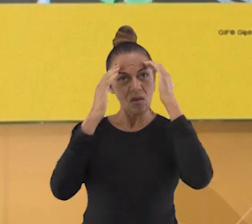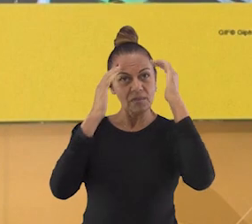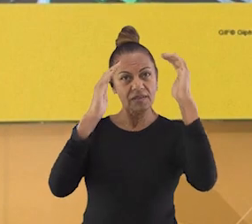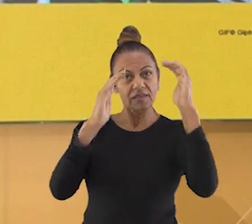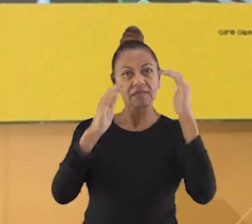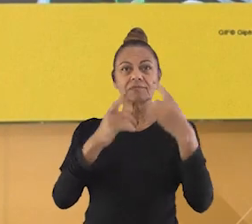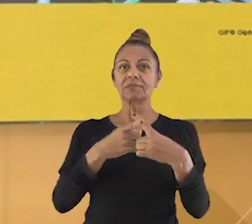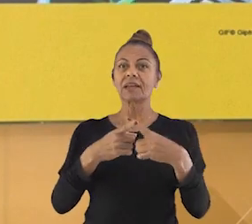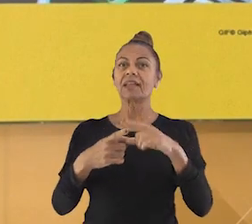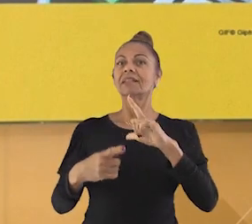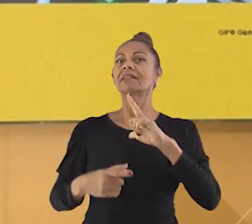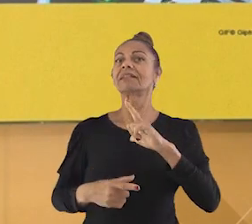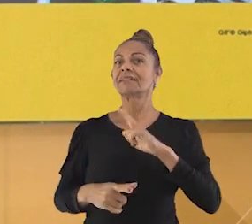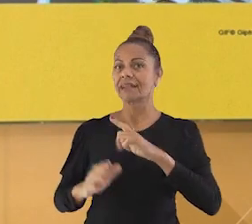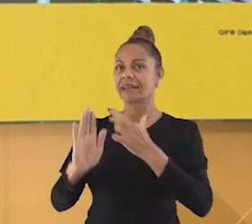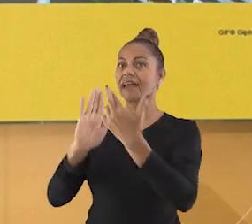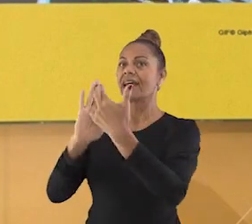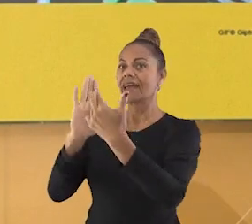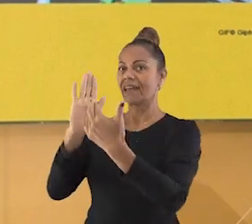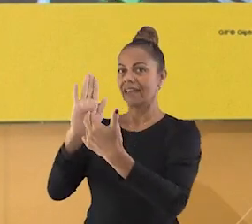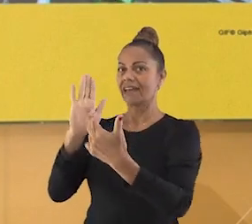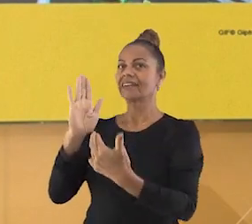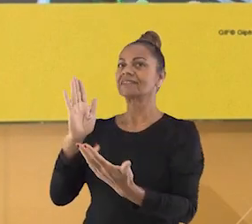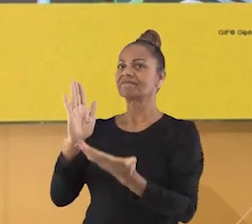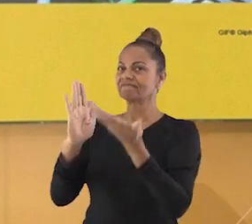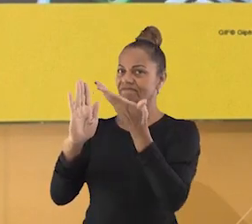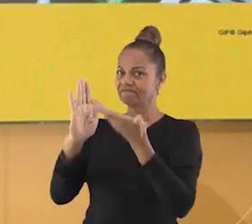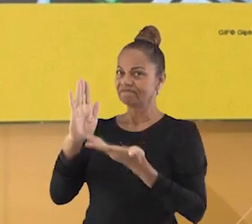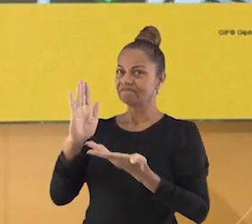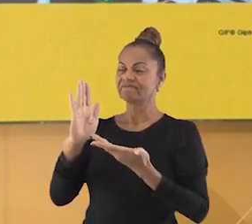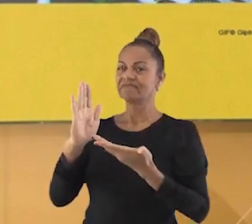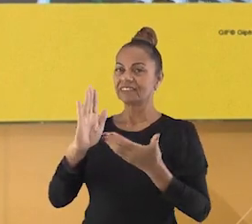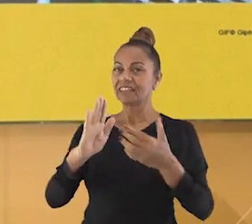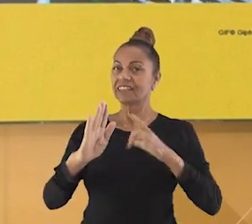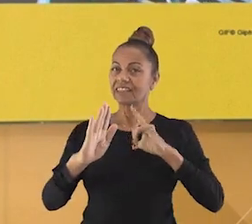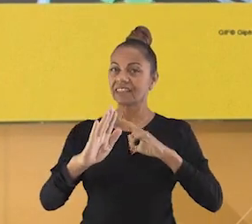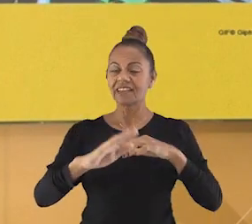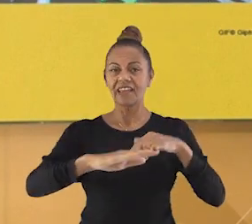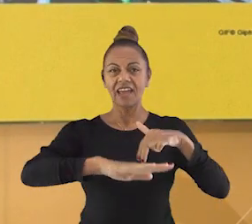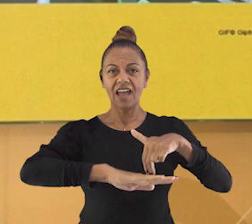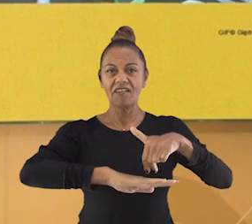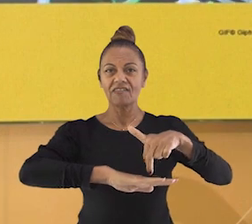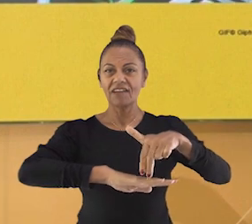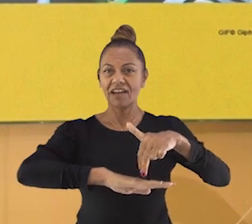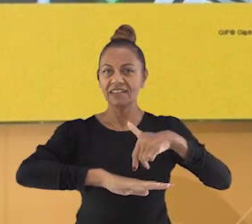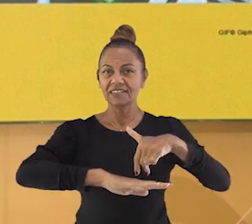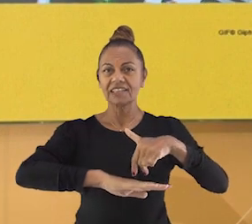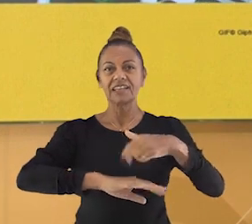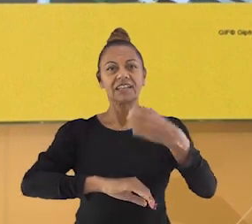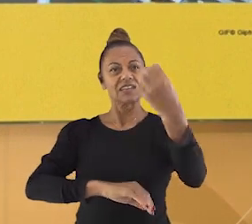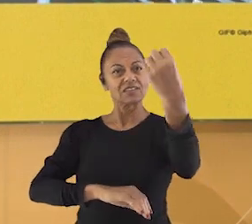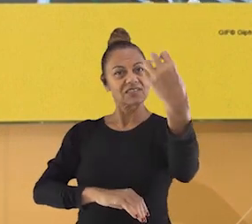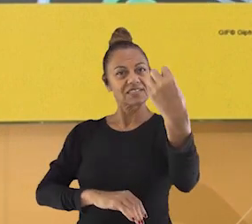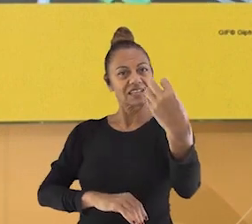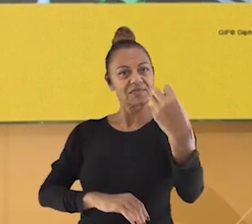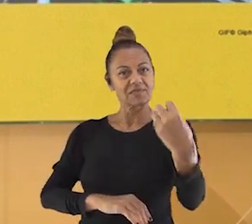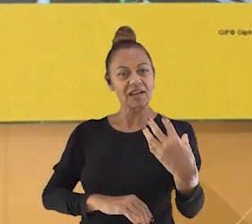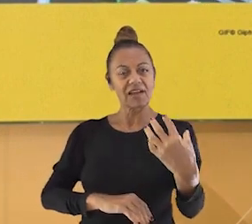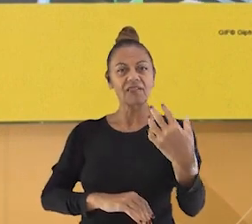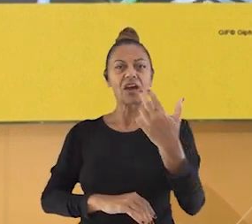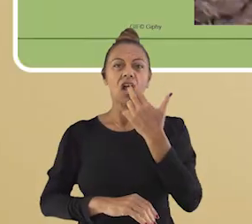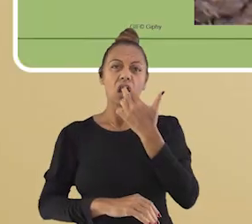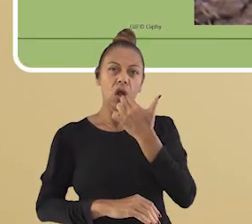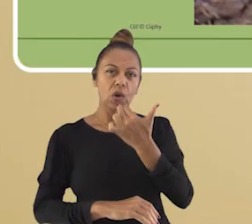e esperam o sinal fechar. Mas ainda bem que existem as regras, e graças a elas, existe a faixa de